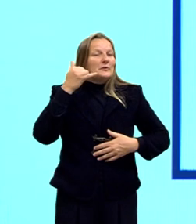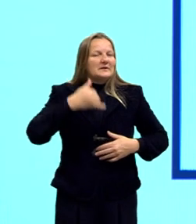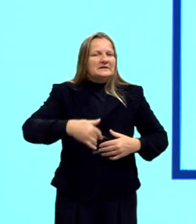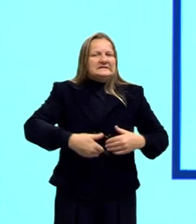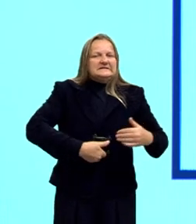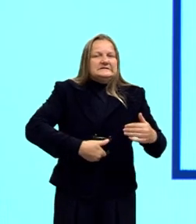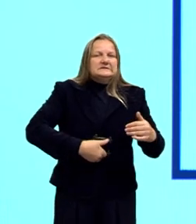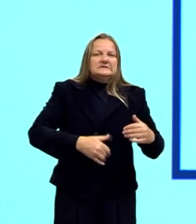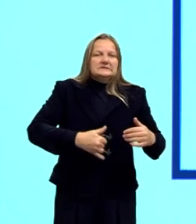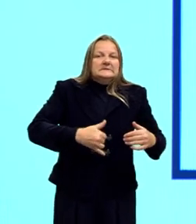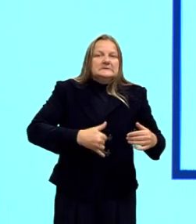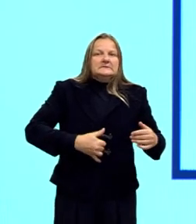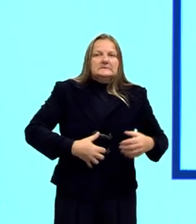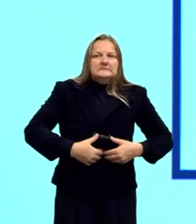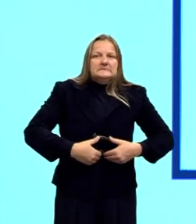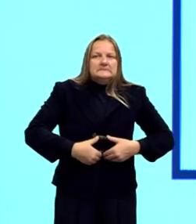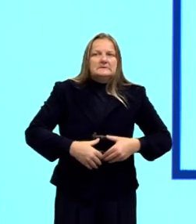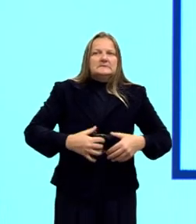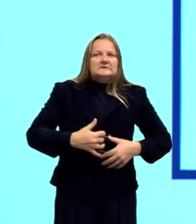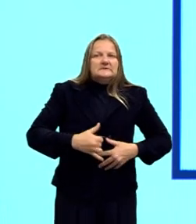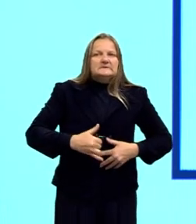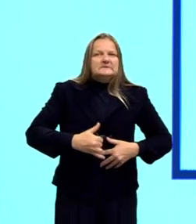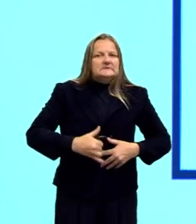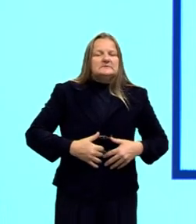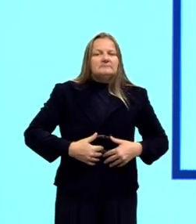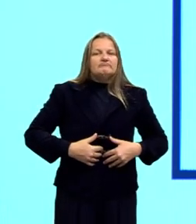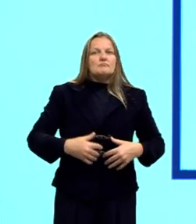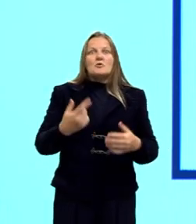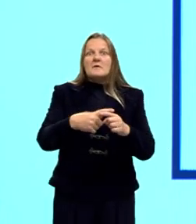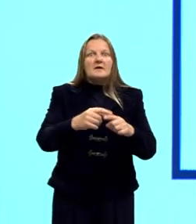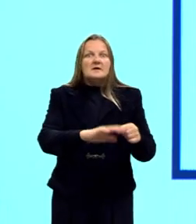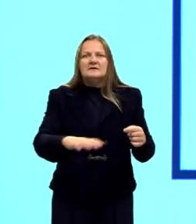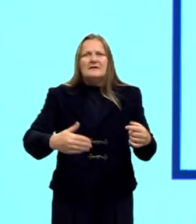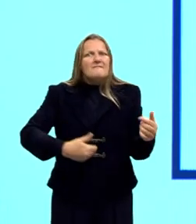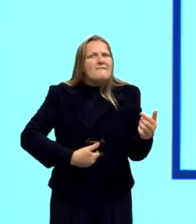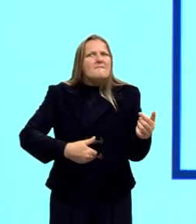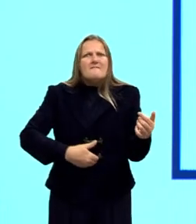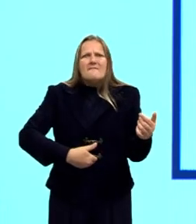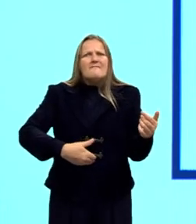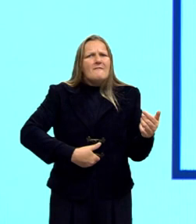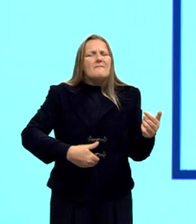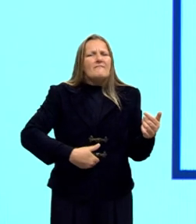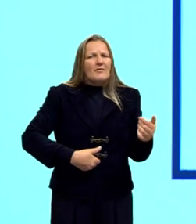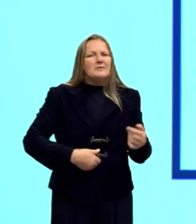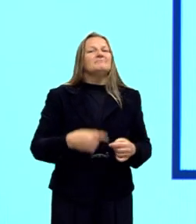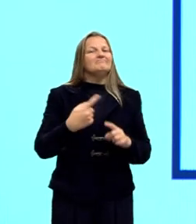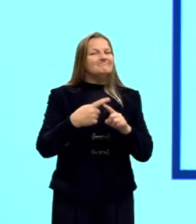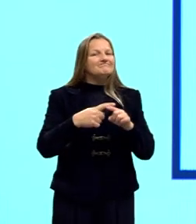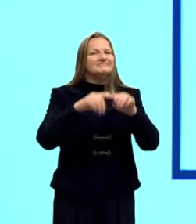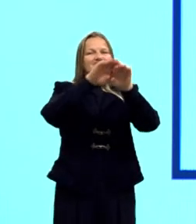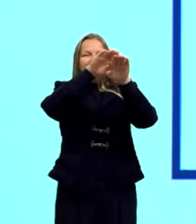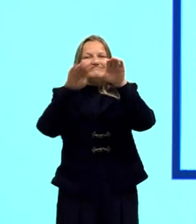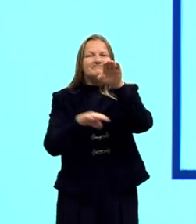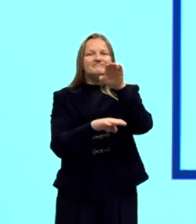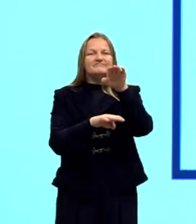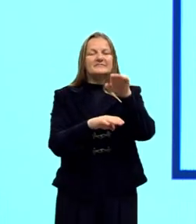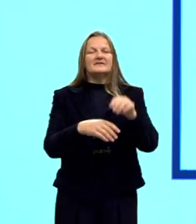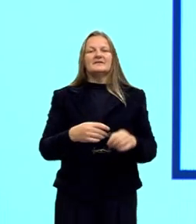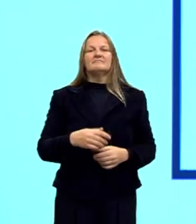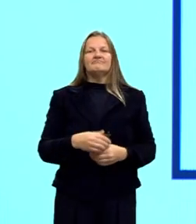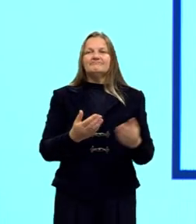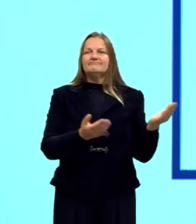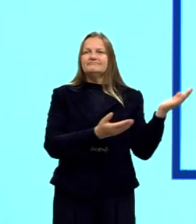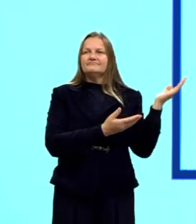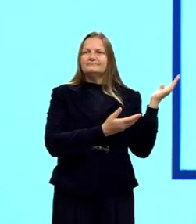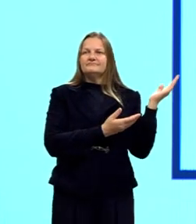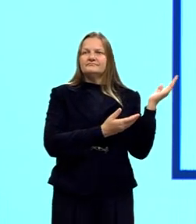algo também muito muito notório né vai cercar em alguns locais tu fazer alimentação e aí